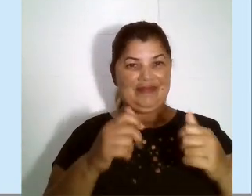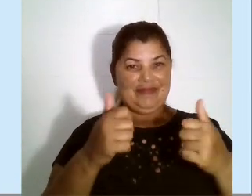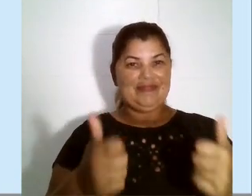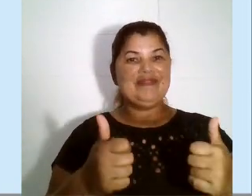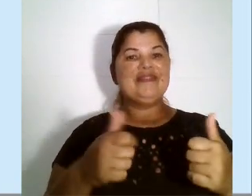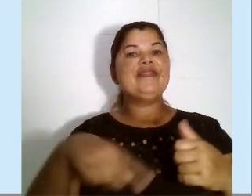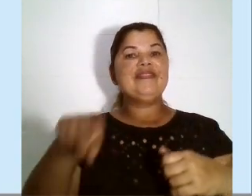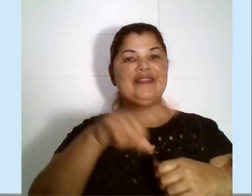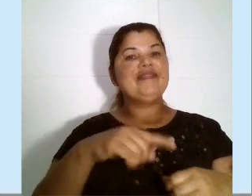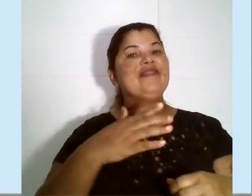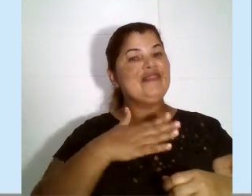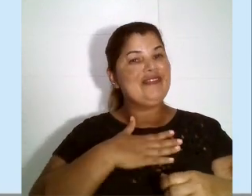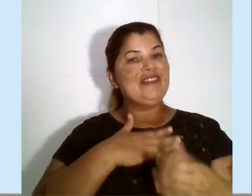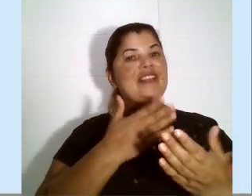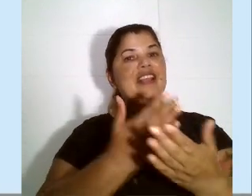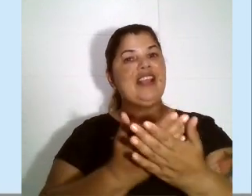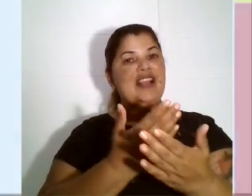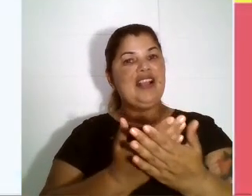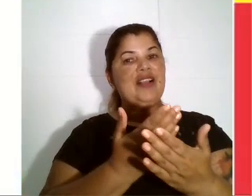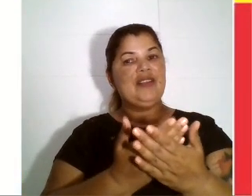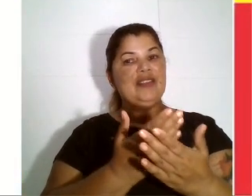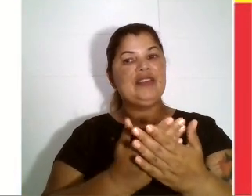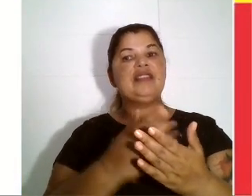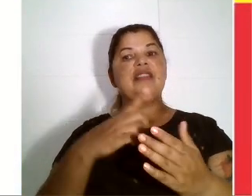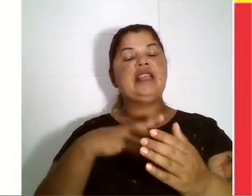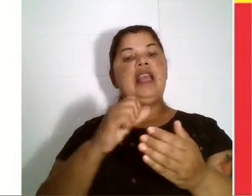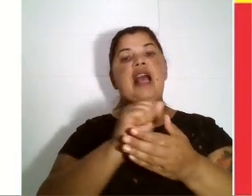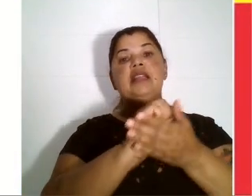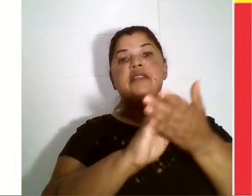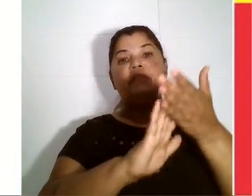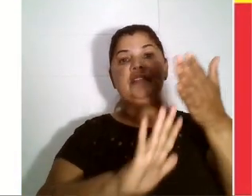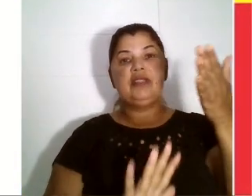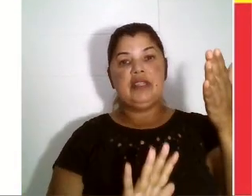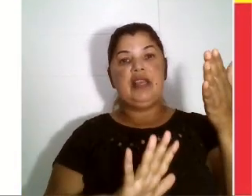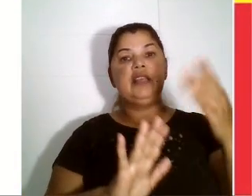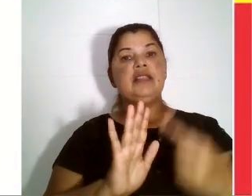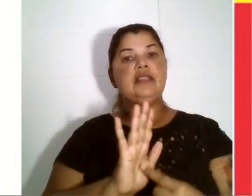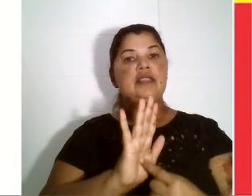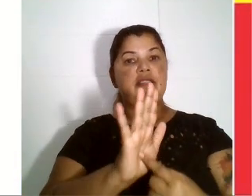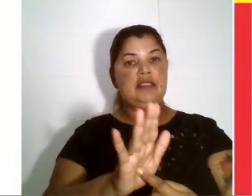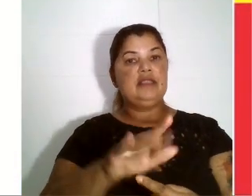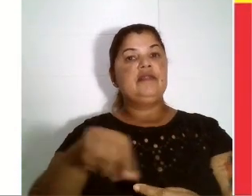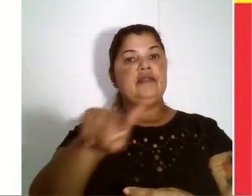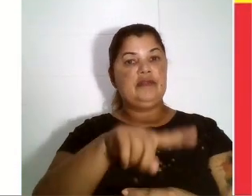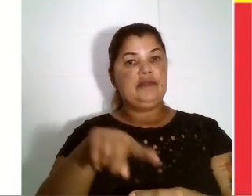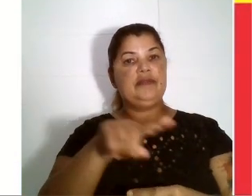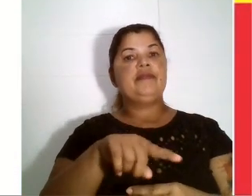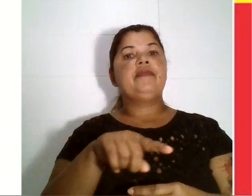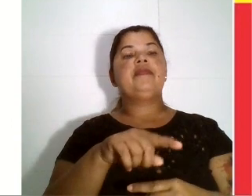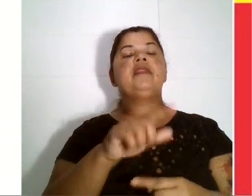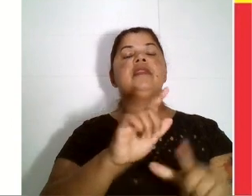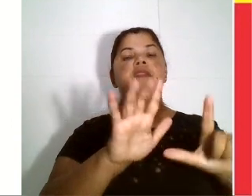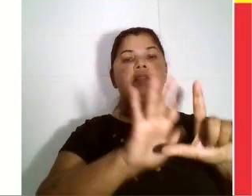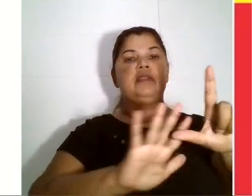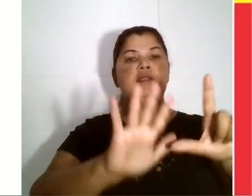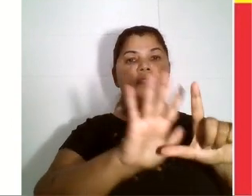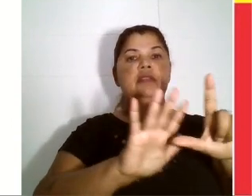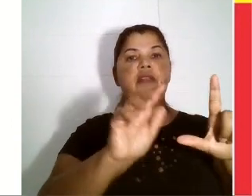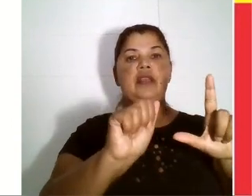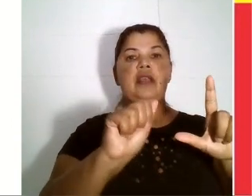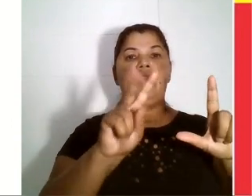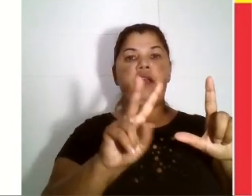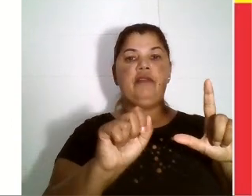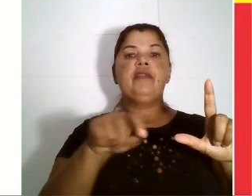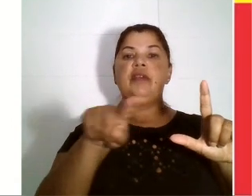Ok, sexto ano. Espero que vocês tenham gostado da aula, tá? Tem uma atividade bem interessante, tem uma atividade bem legal que eu deixei para vocês lá na